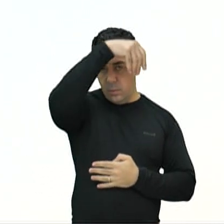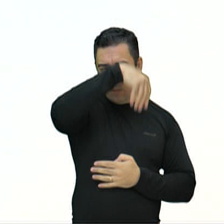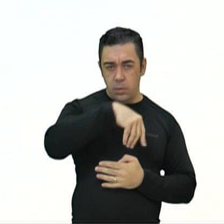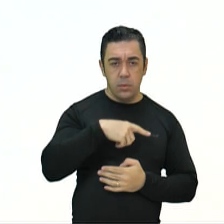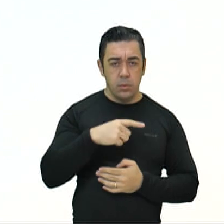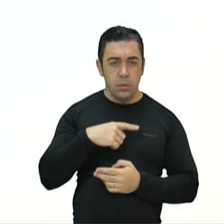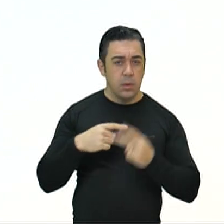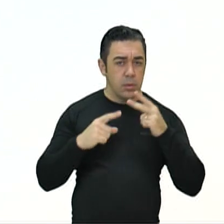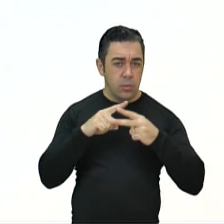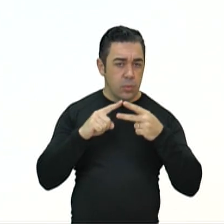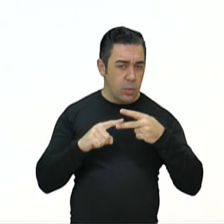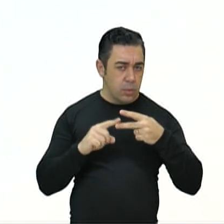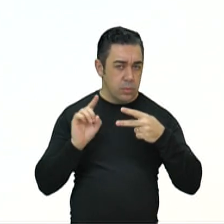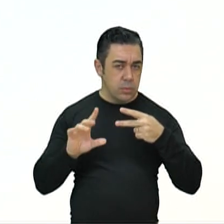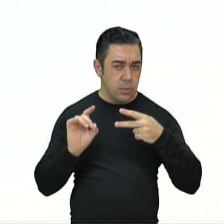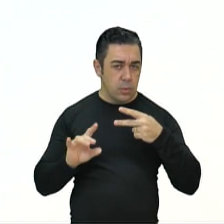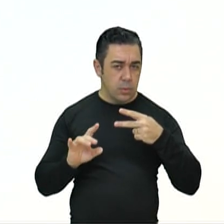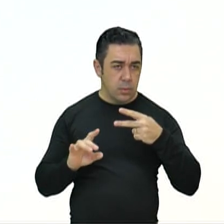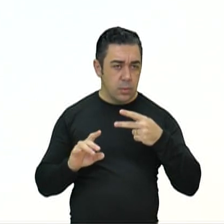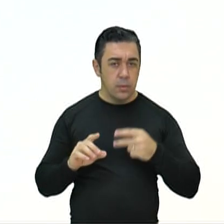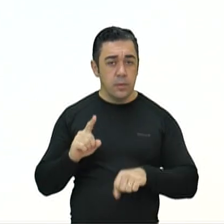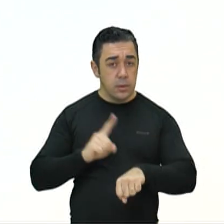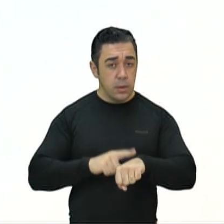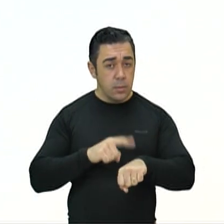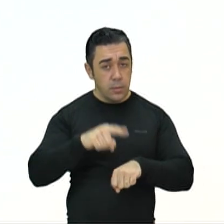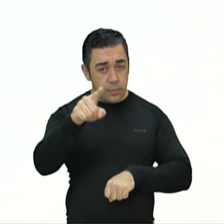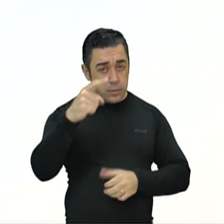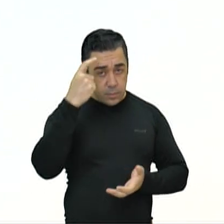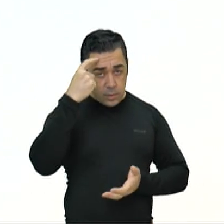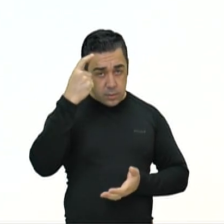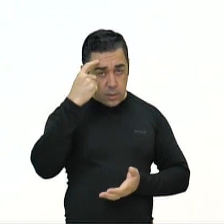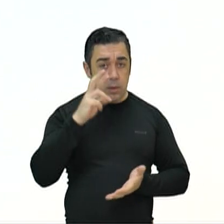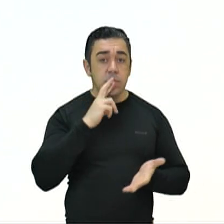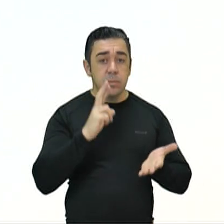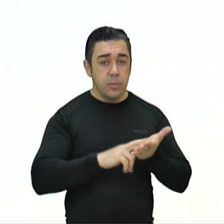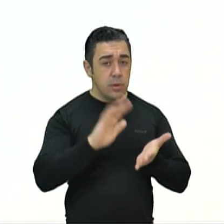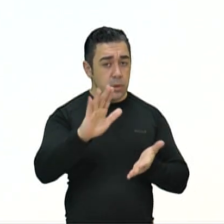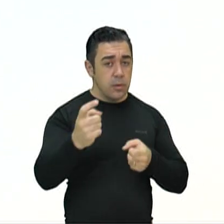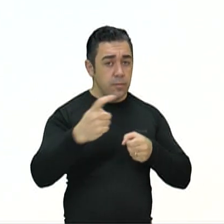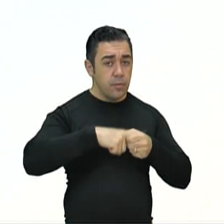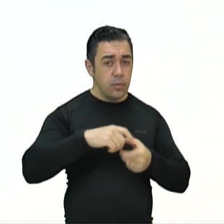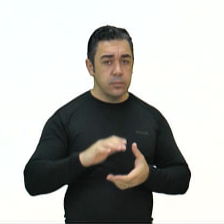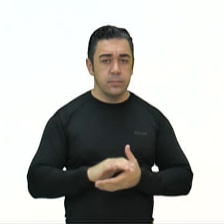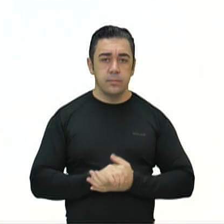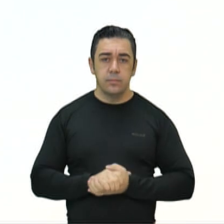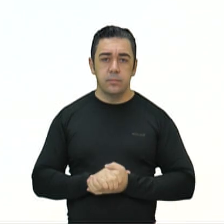apenas 2 componentes. Vamos dar um tempinho aí para vocês resolverem, já voltamos já.